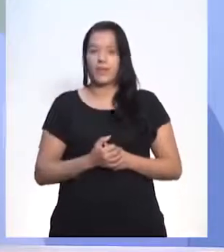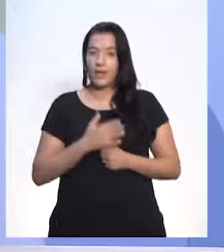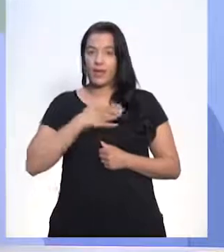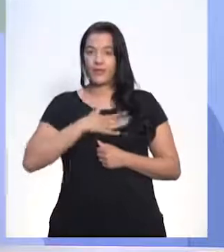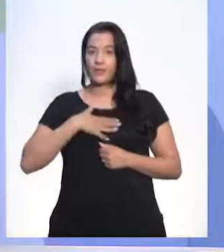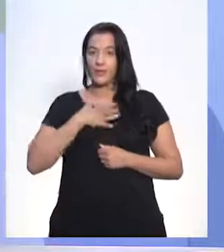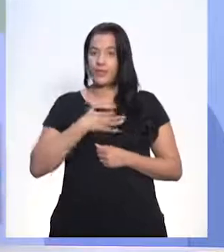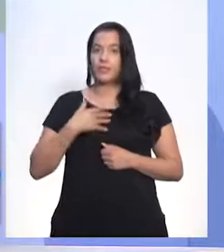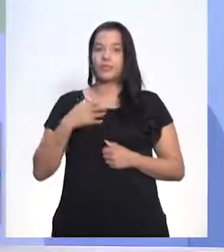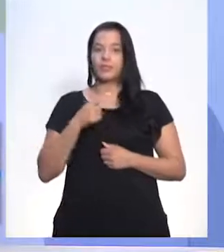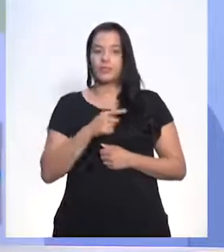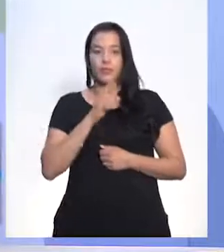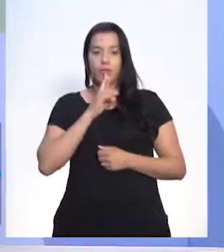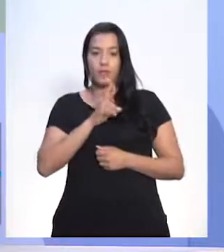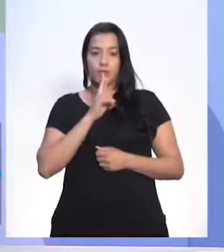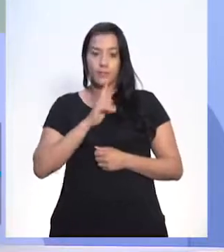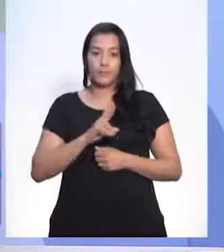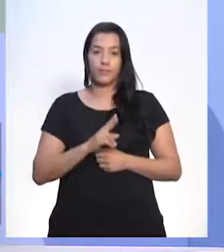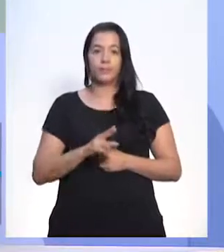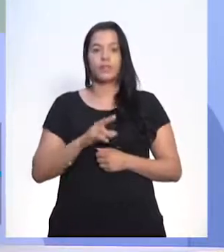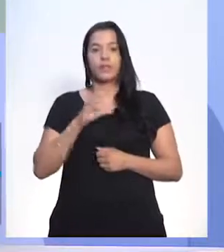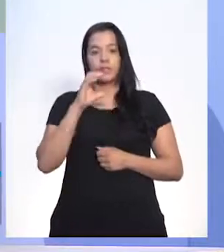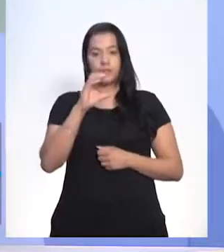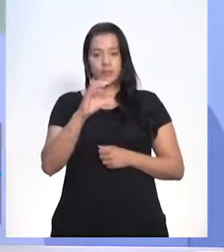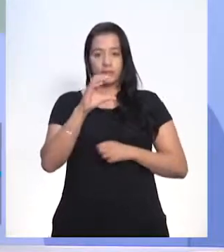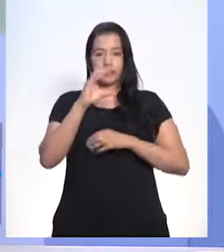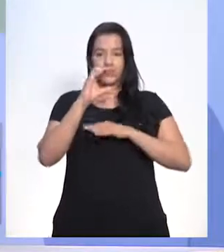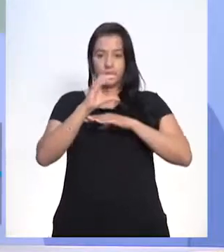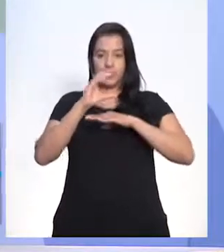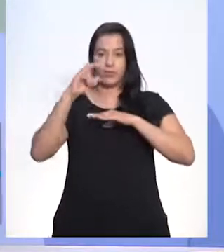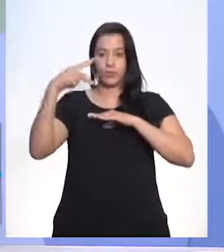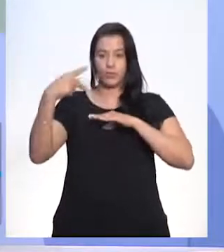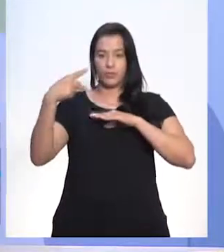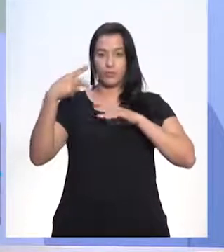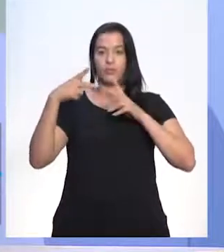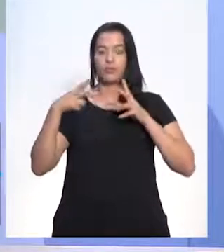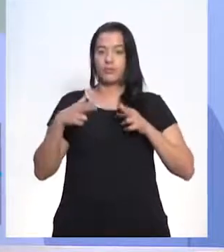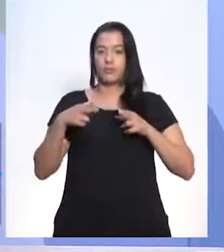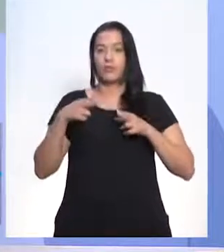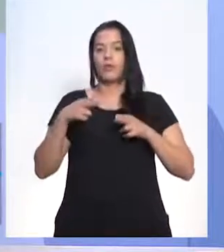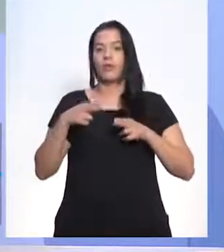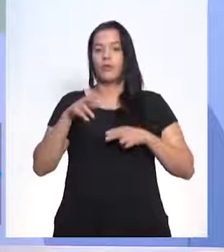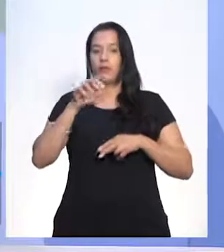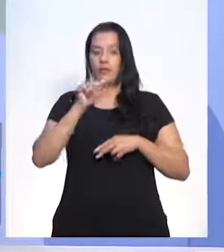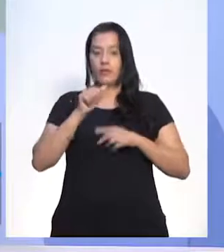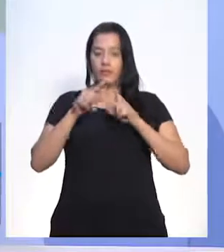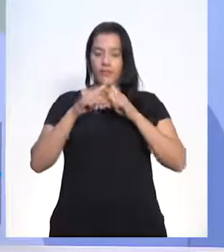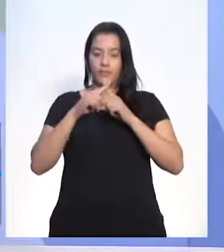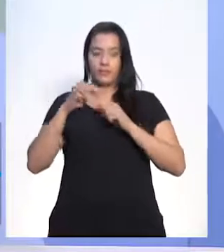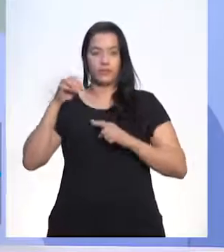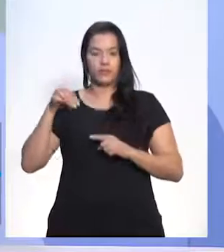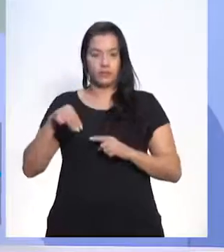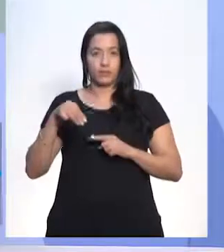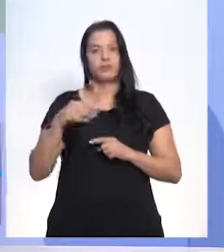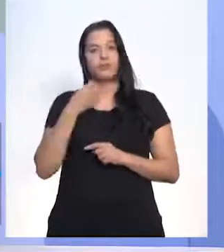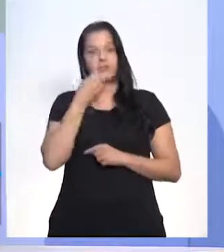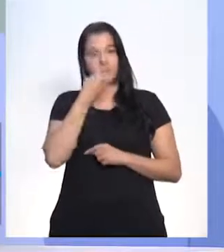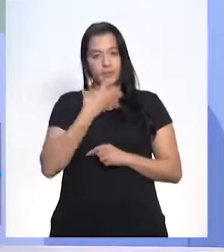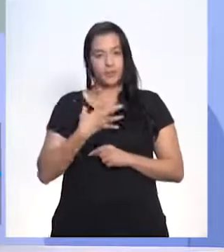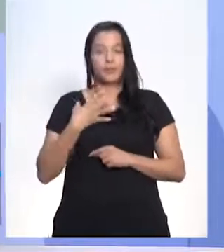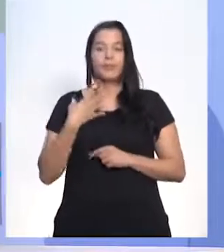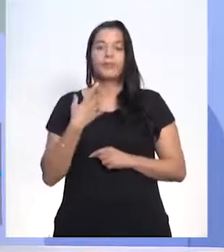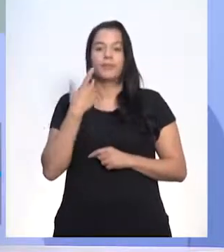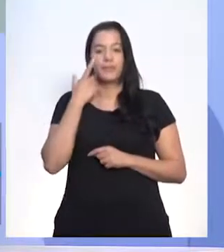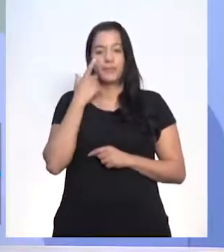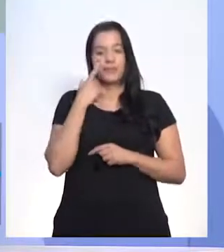colocaram a relação. Colocaram lá que é C ao quadrado igual a vezes N. Será que eles acertaram? Espero que sim. Vamos